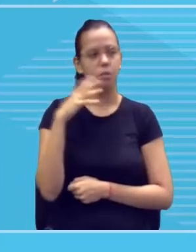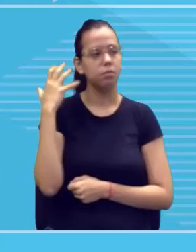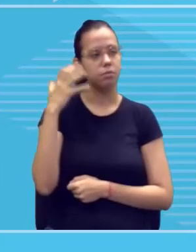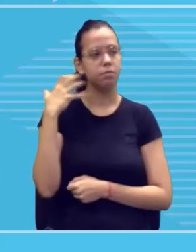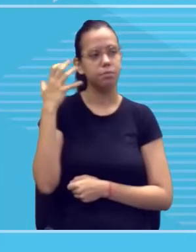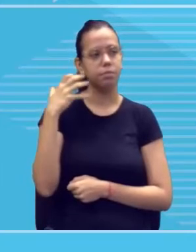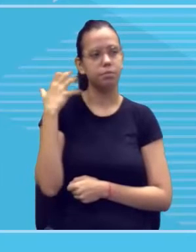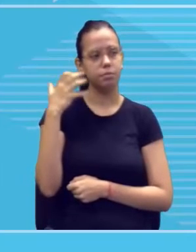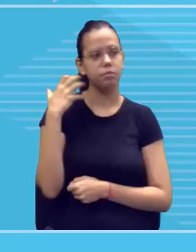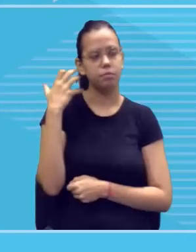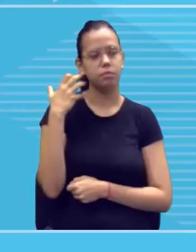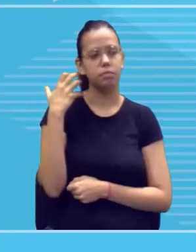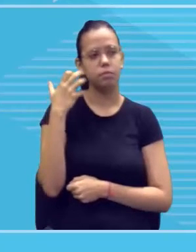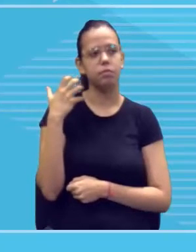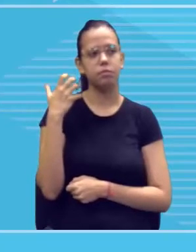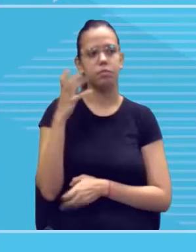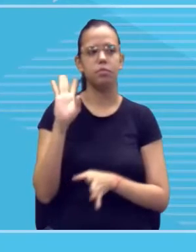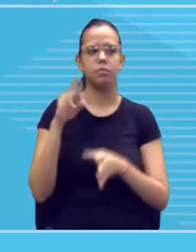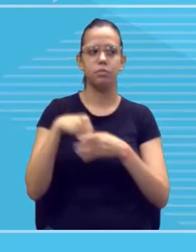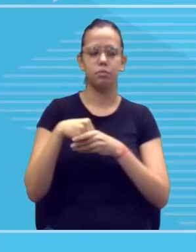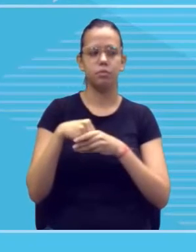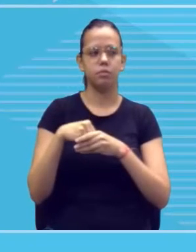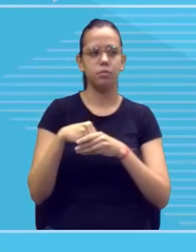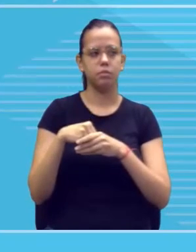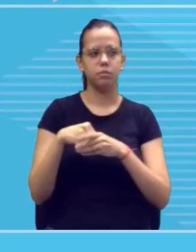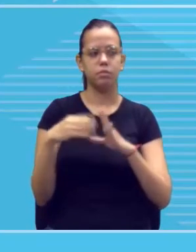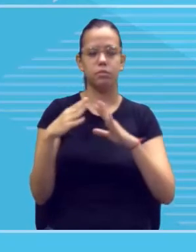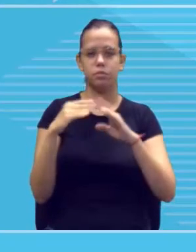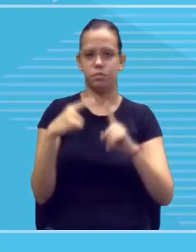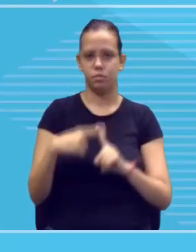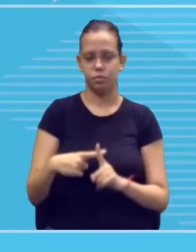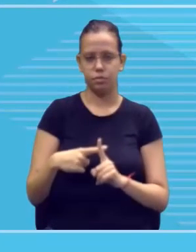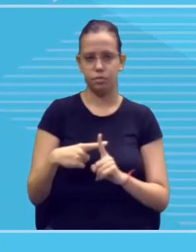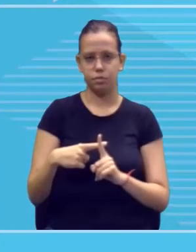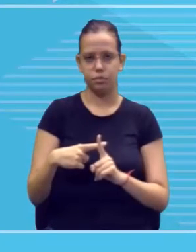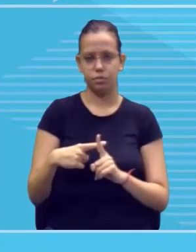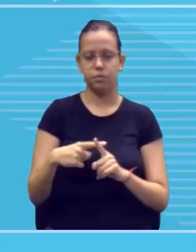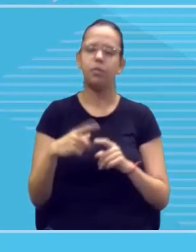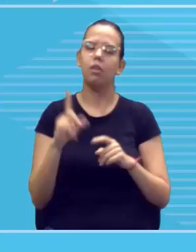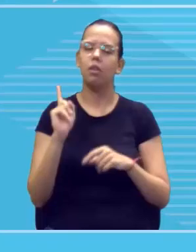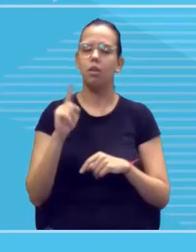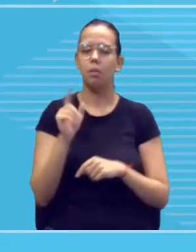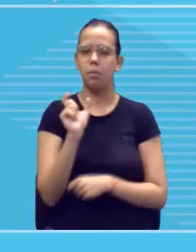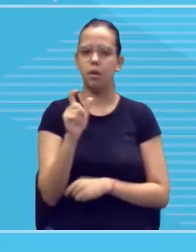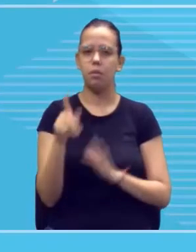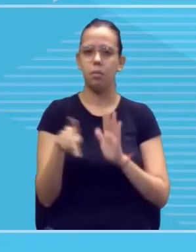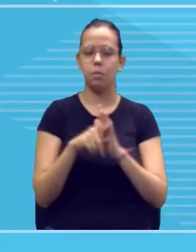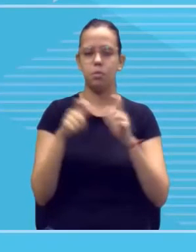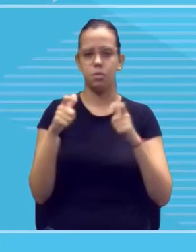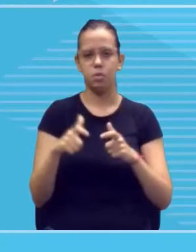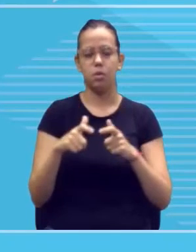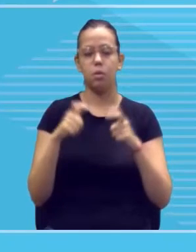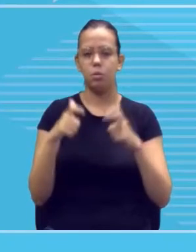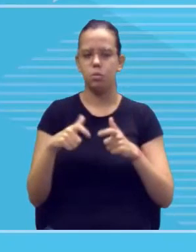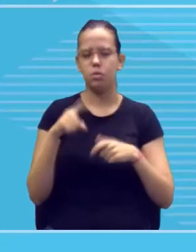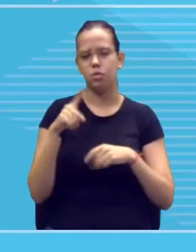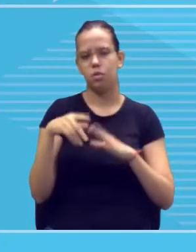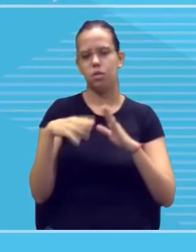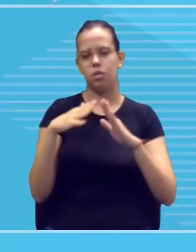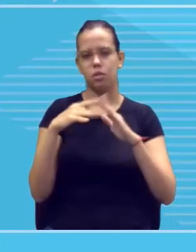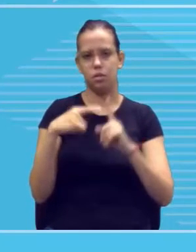toca alguma coisa tocar o quê tocar rádio e aqui apareceu aí a expressão de lugar onde na igreja beleza